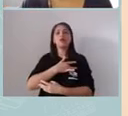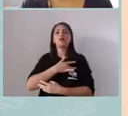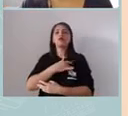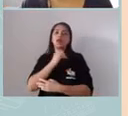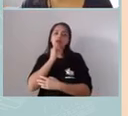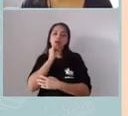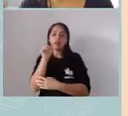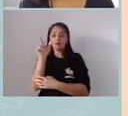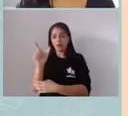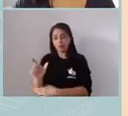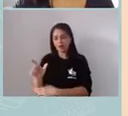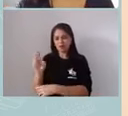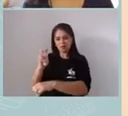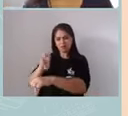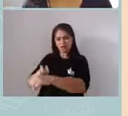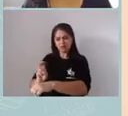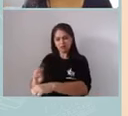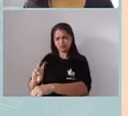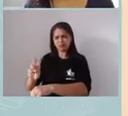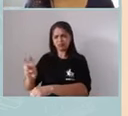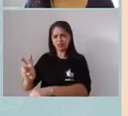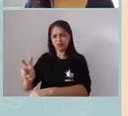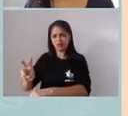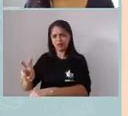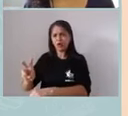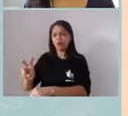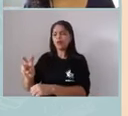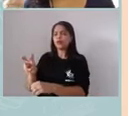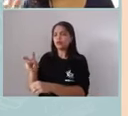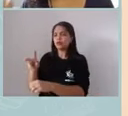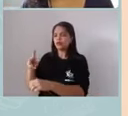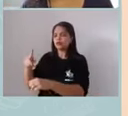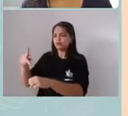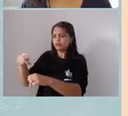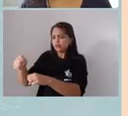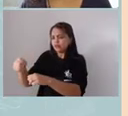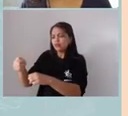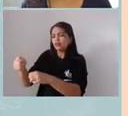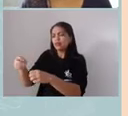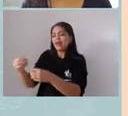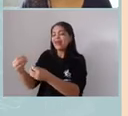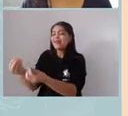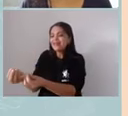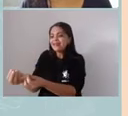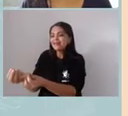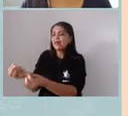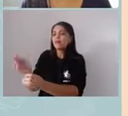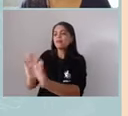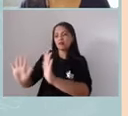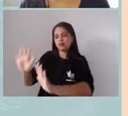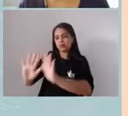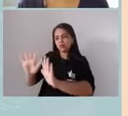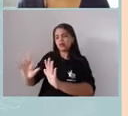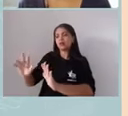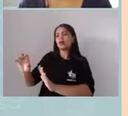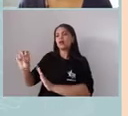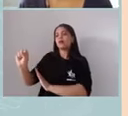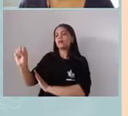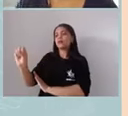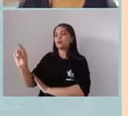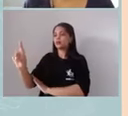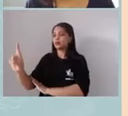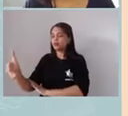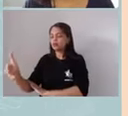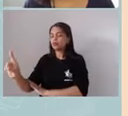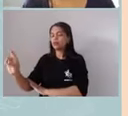de uma determinada serpente, então ela vai receber esse soro. Então, é justamente a questão da imunidade passiva artificial. Então, a